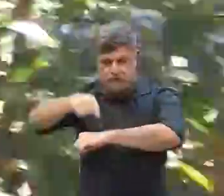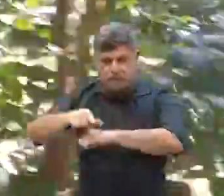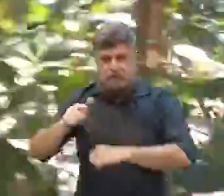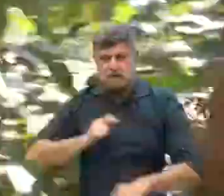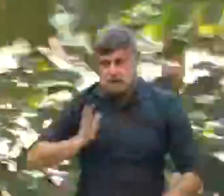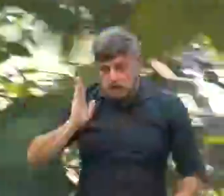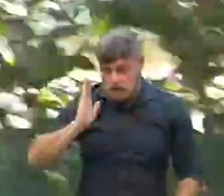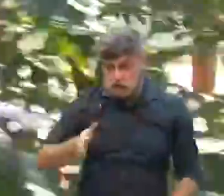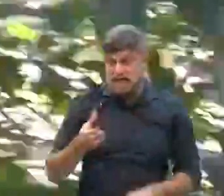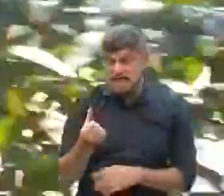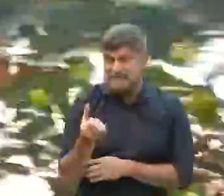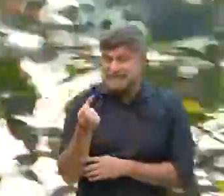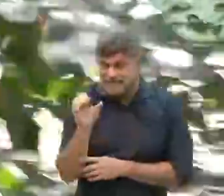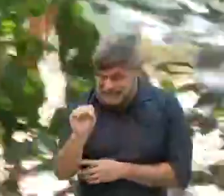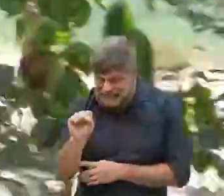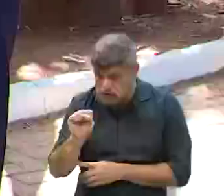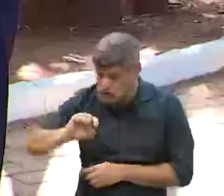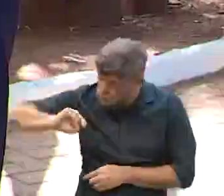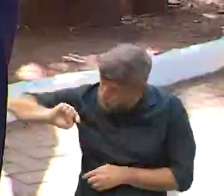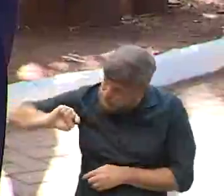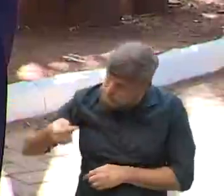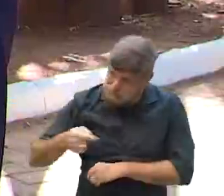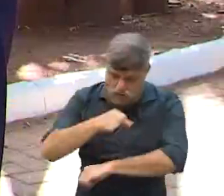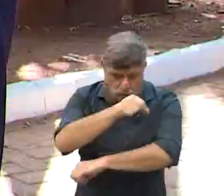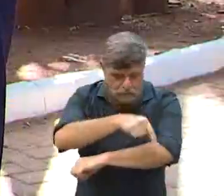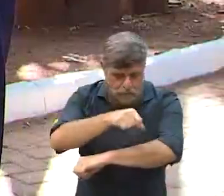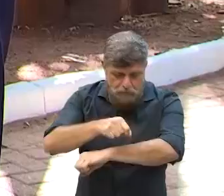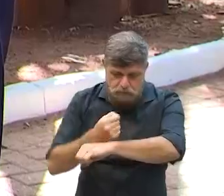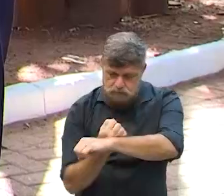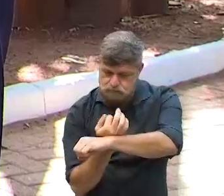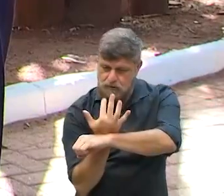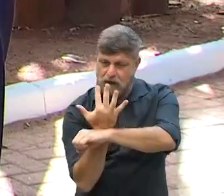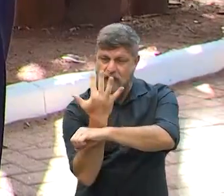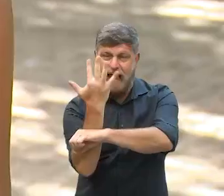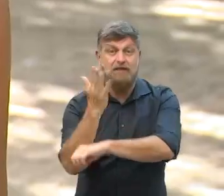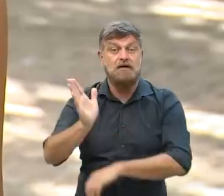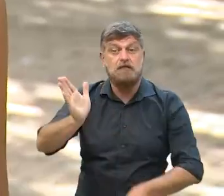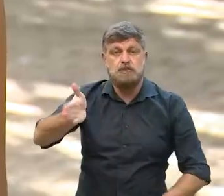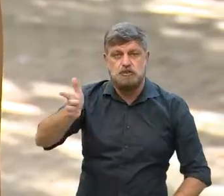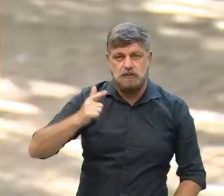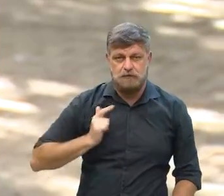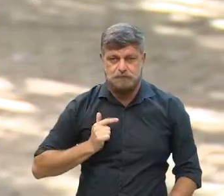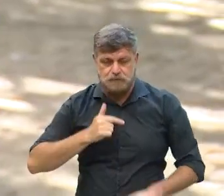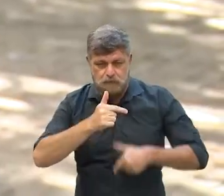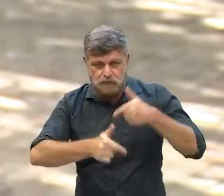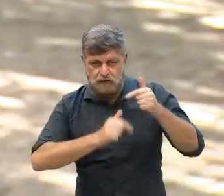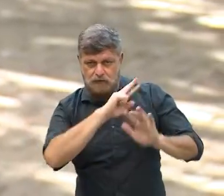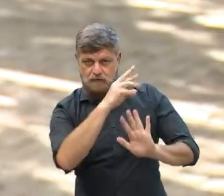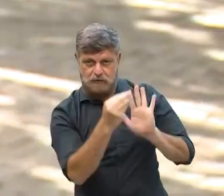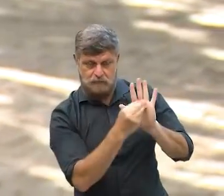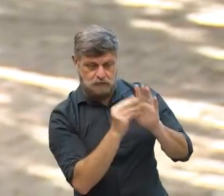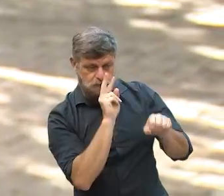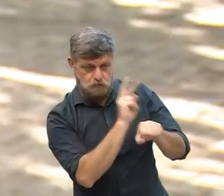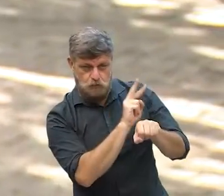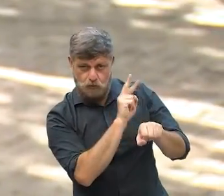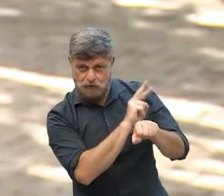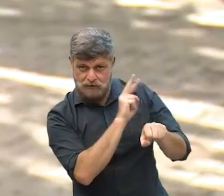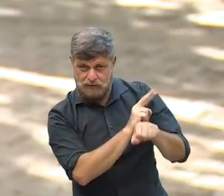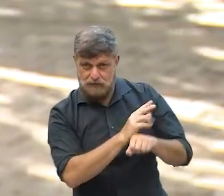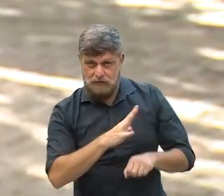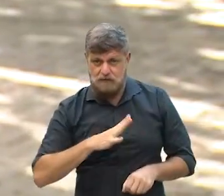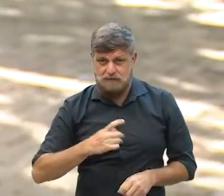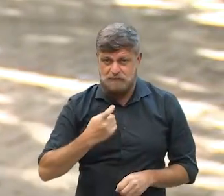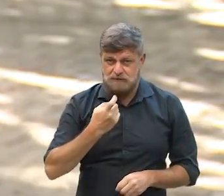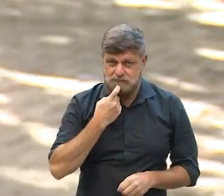mil mudas e assim, esse trabalho de preservação ambiental na cidade, ele tem